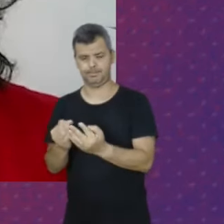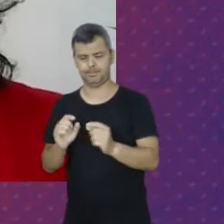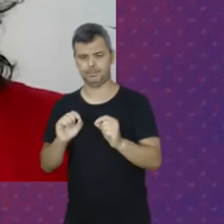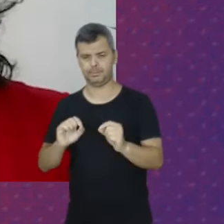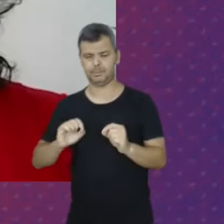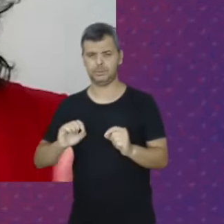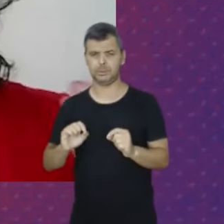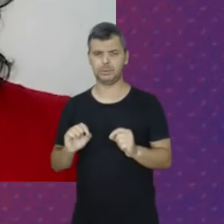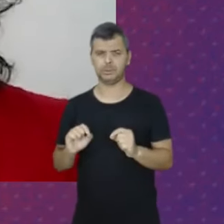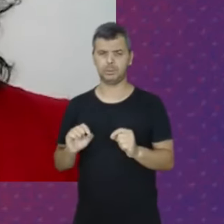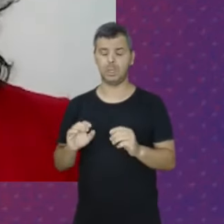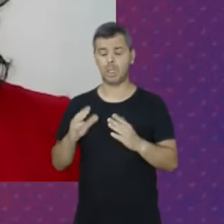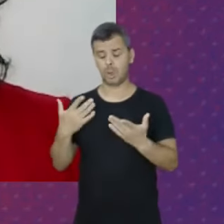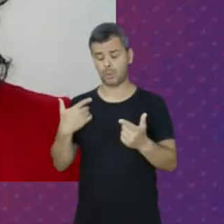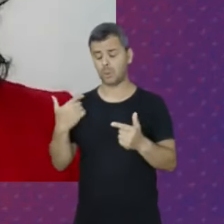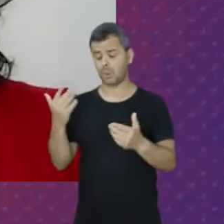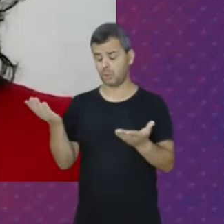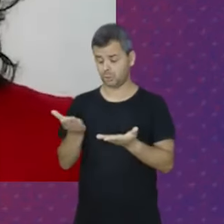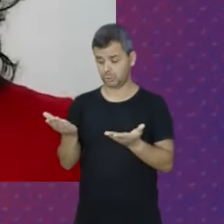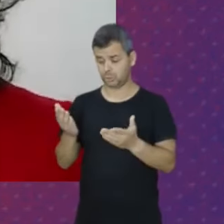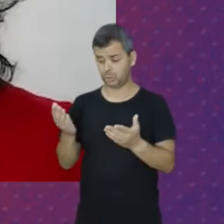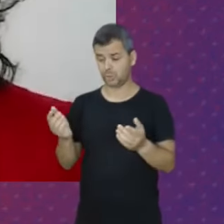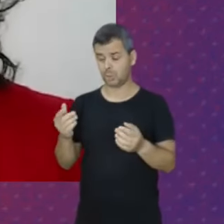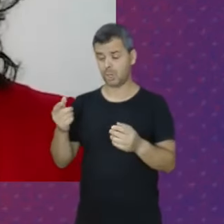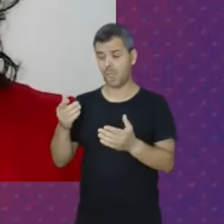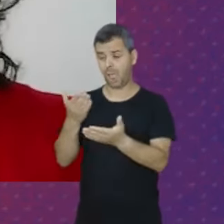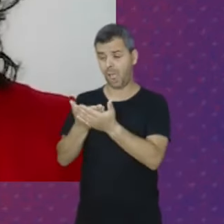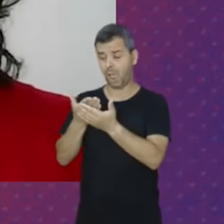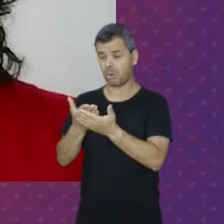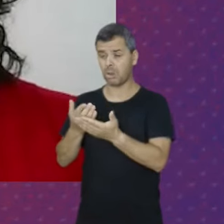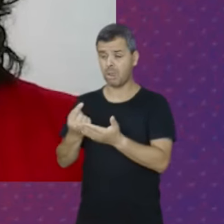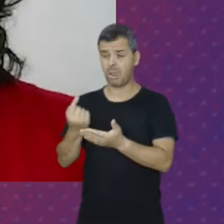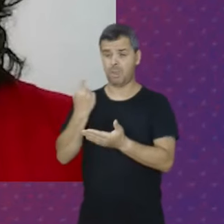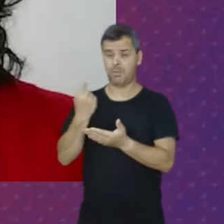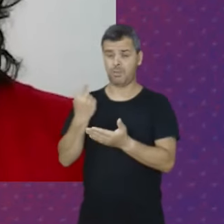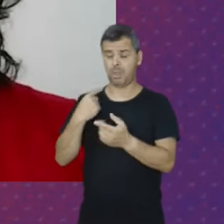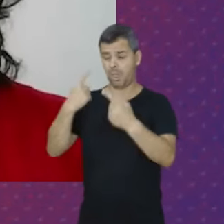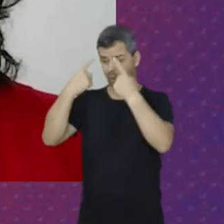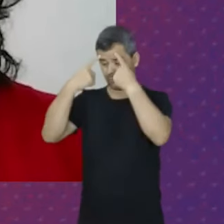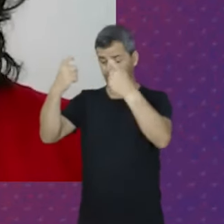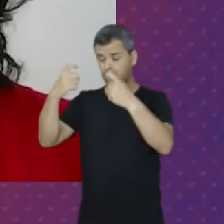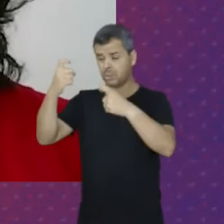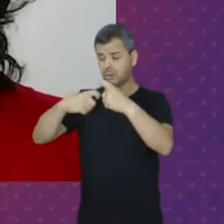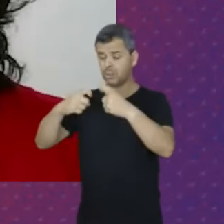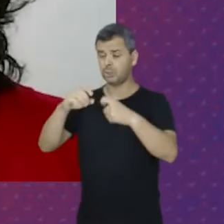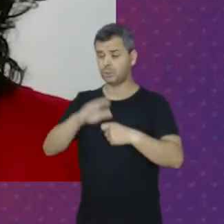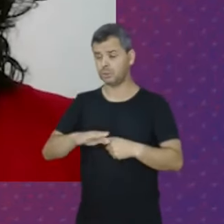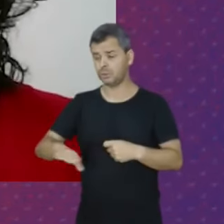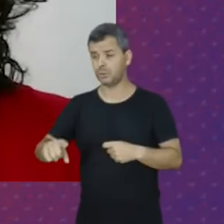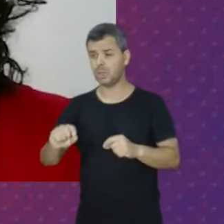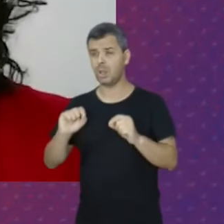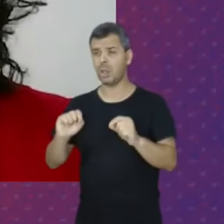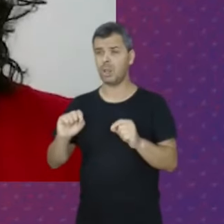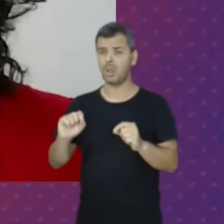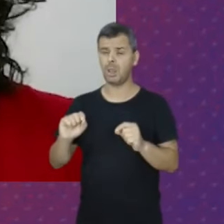E como nós tratamos na aula anterior, as situações de violência sexual envolvendo crianças e